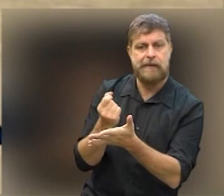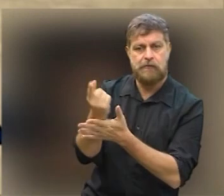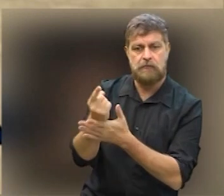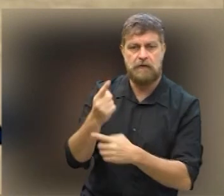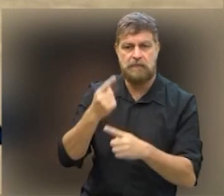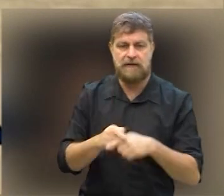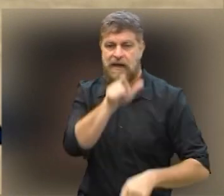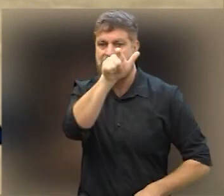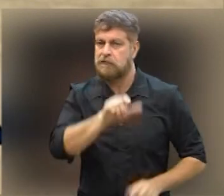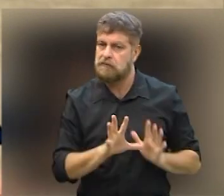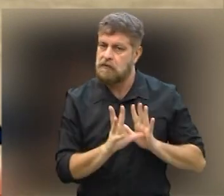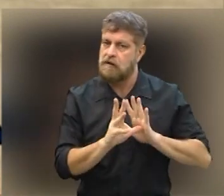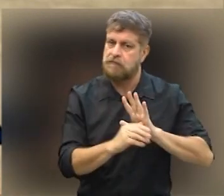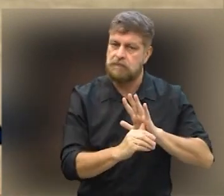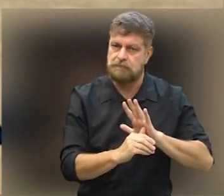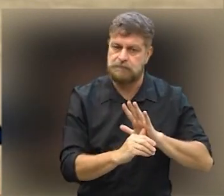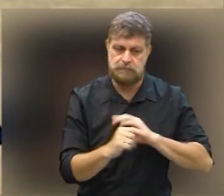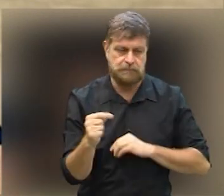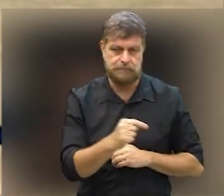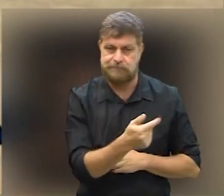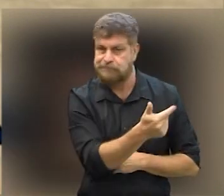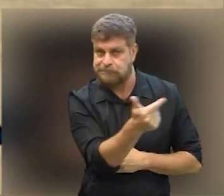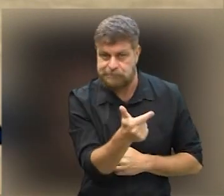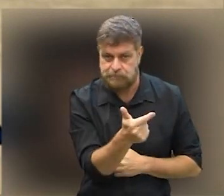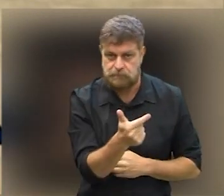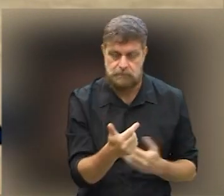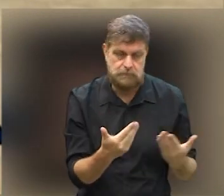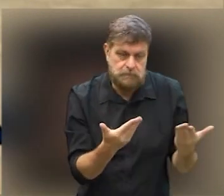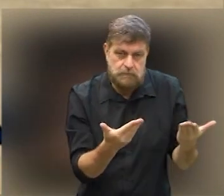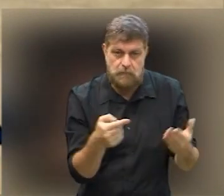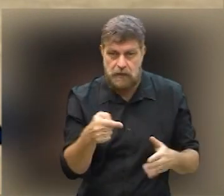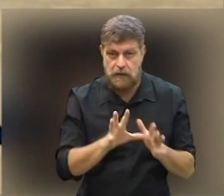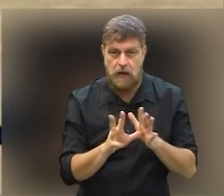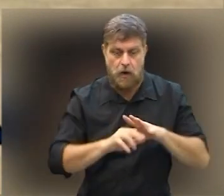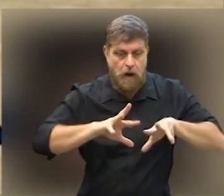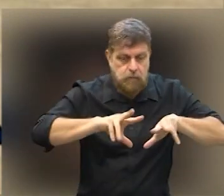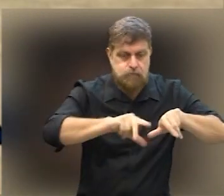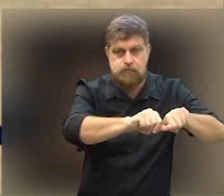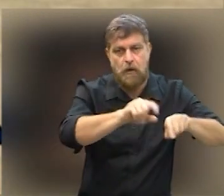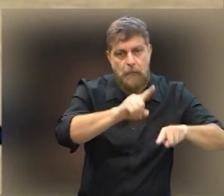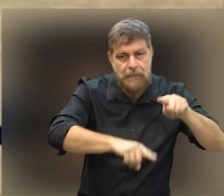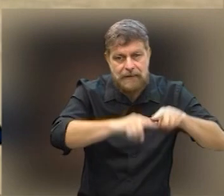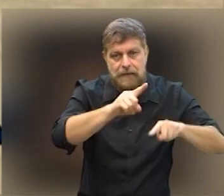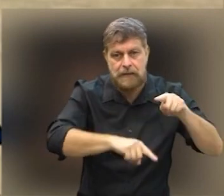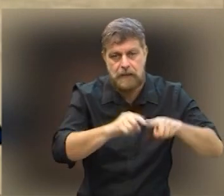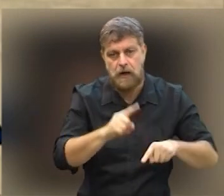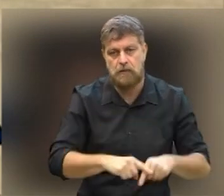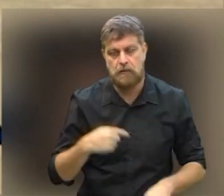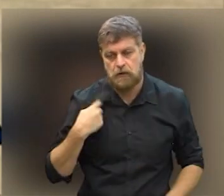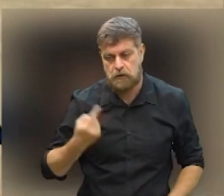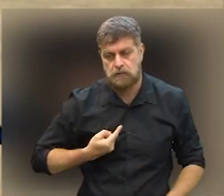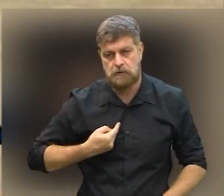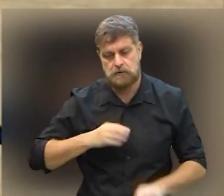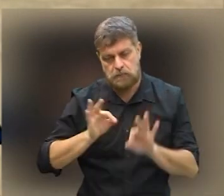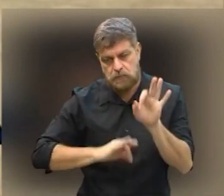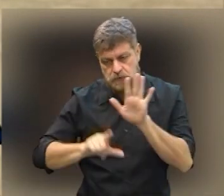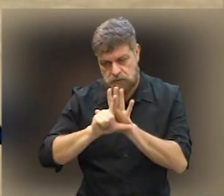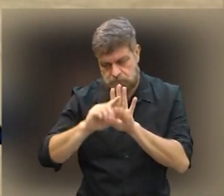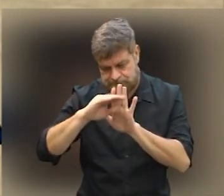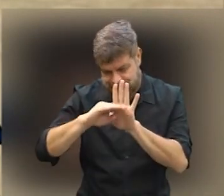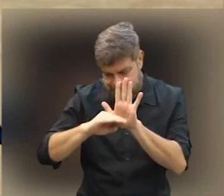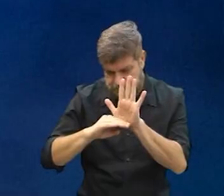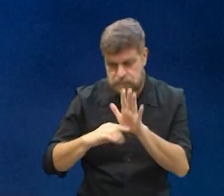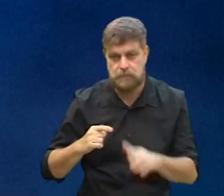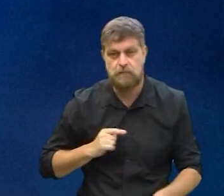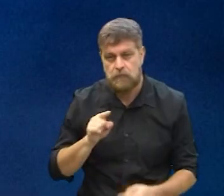receptador, porque aí nós acabaremos também com os ladrões, aqueles que furtam esse tipo de material. Por isso nós fizemos